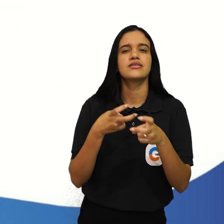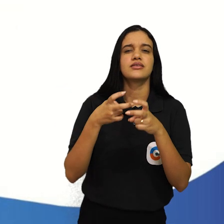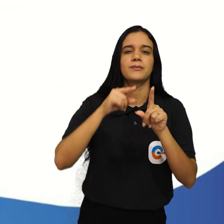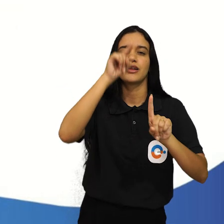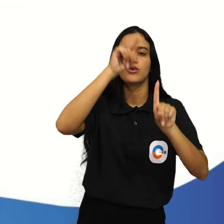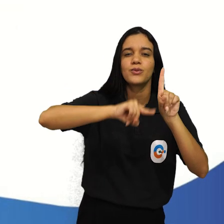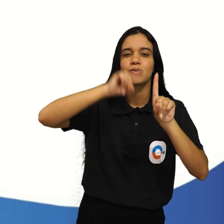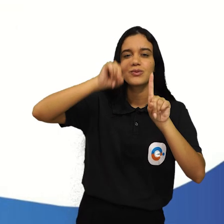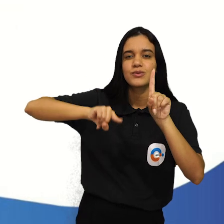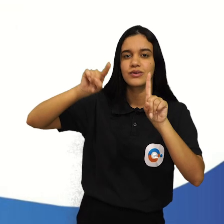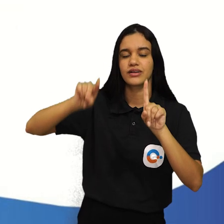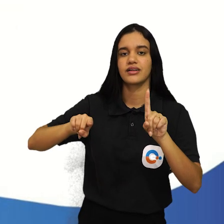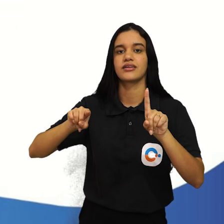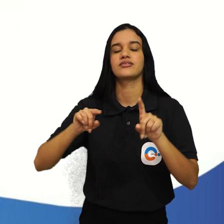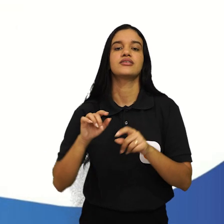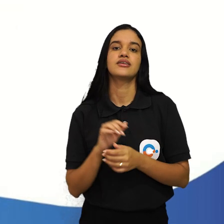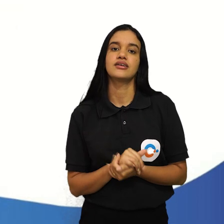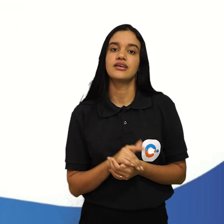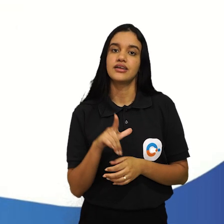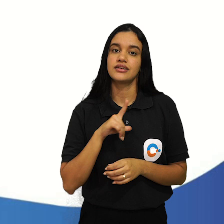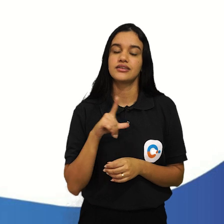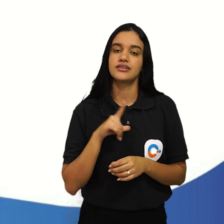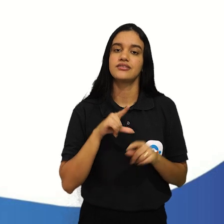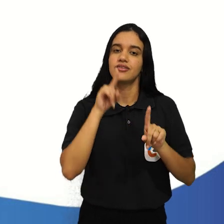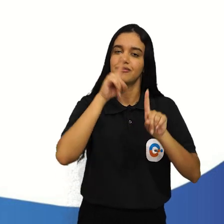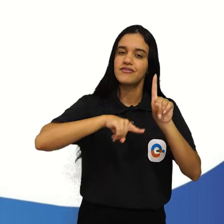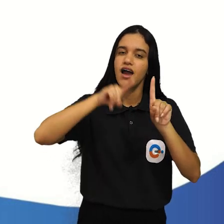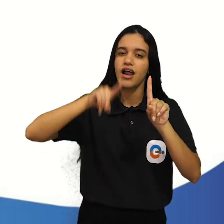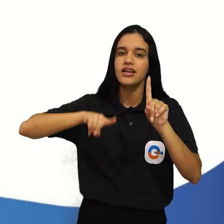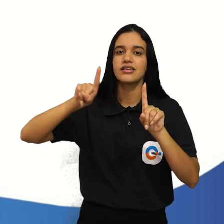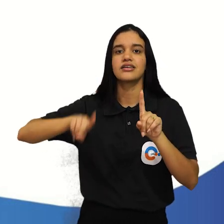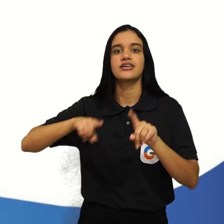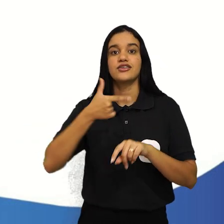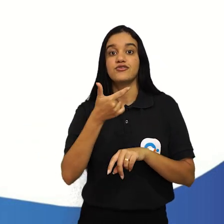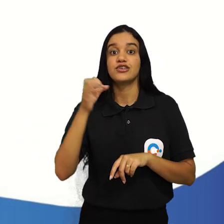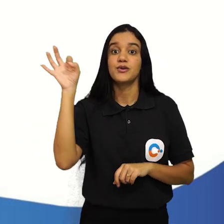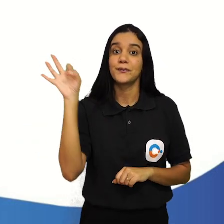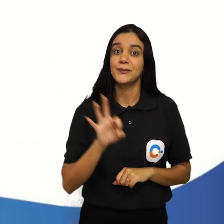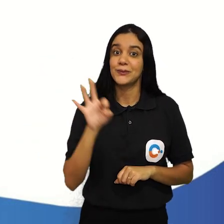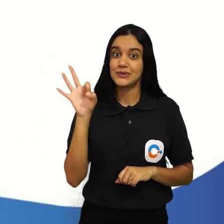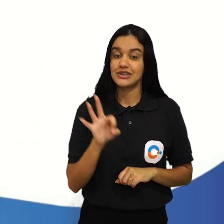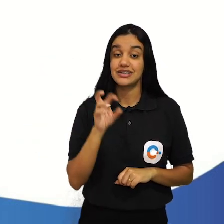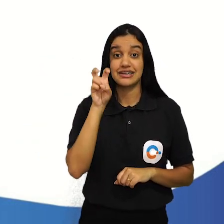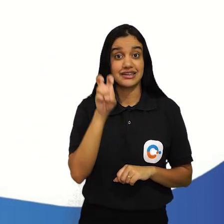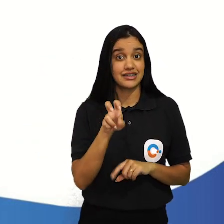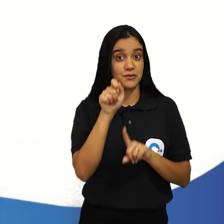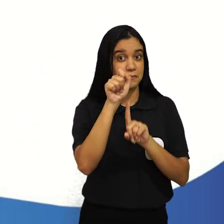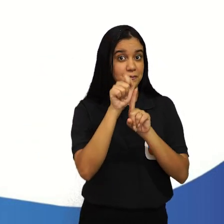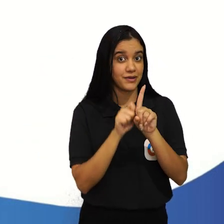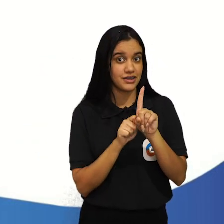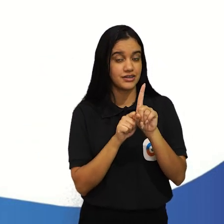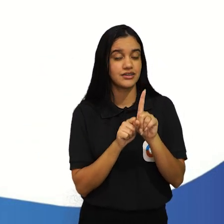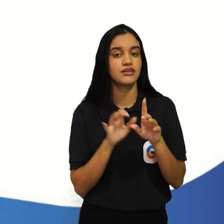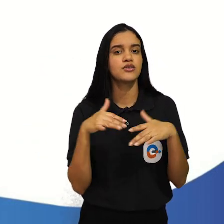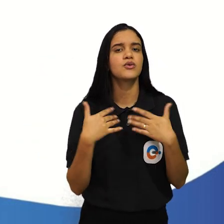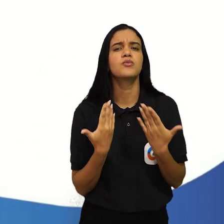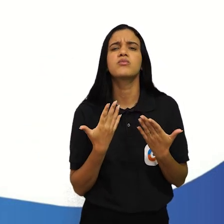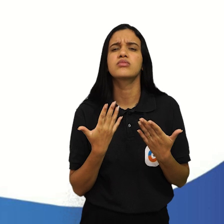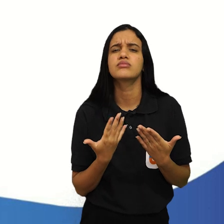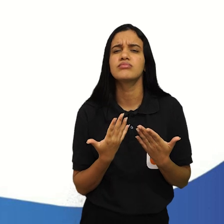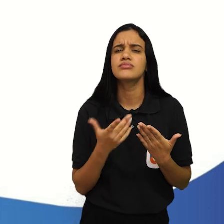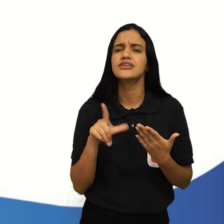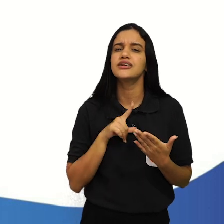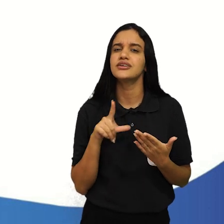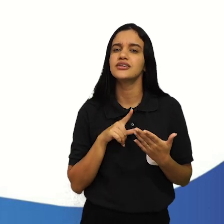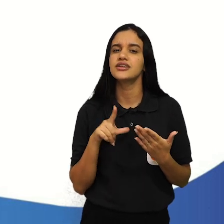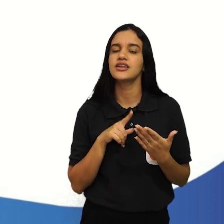gráfico, bora ver o seguinte. Eu tive uma variação de 20% em 5 meses. Quanto é mesmo que eu